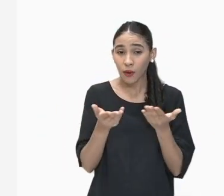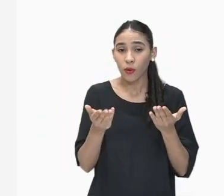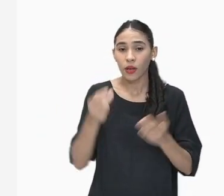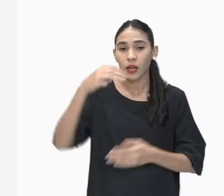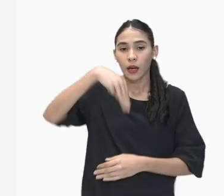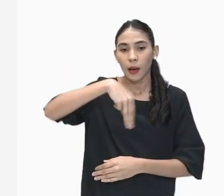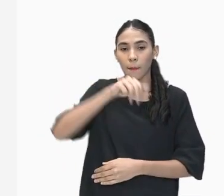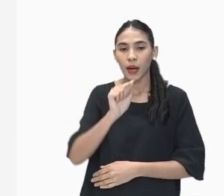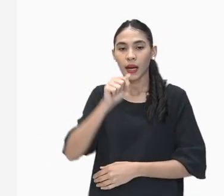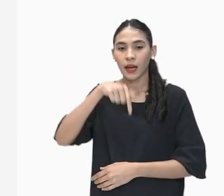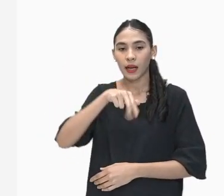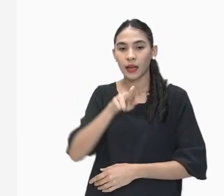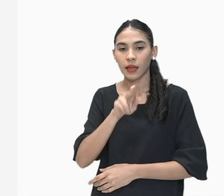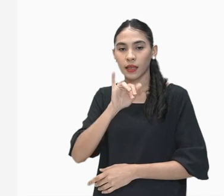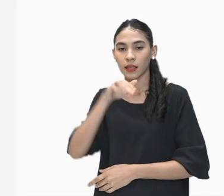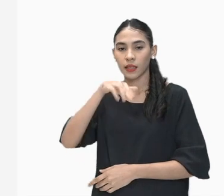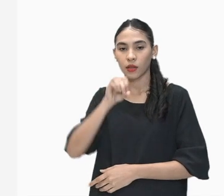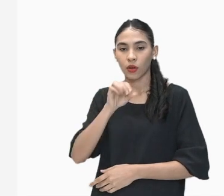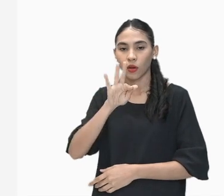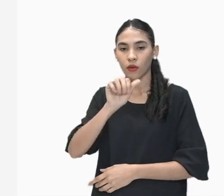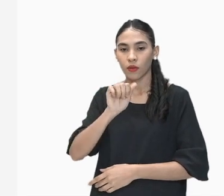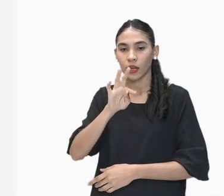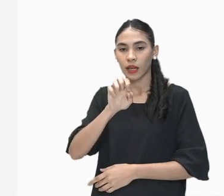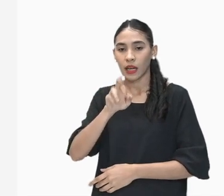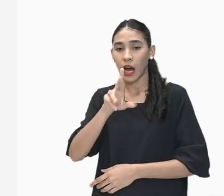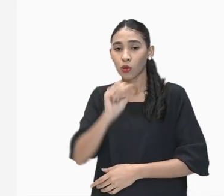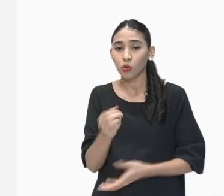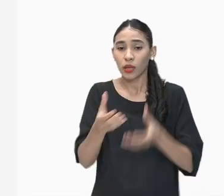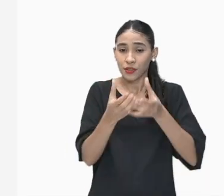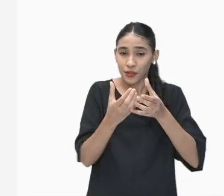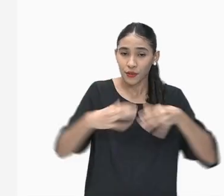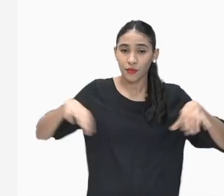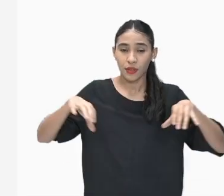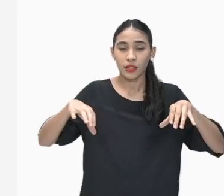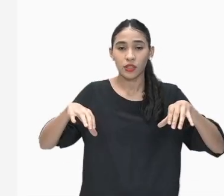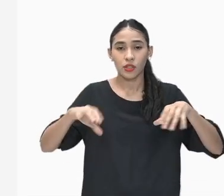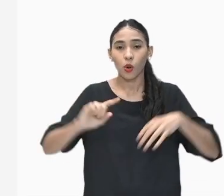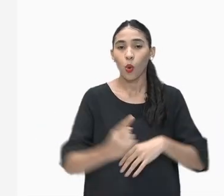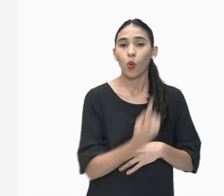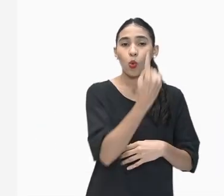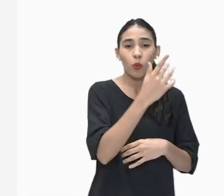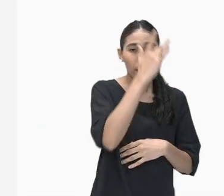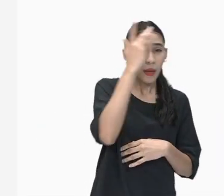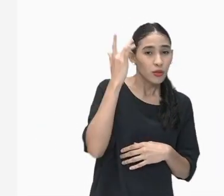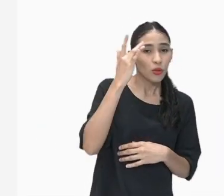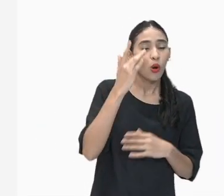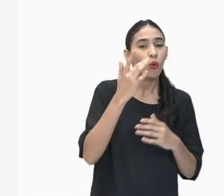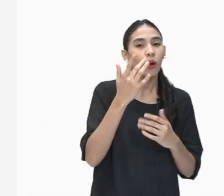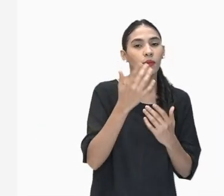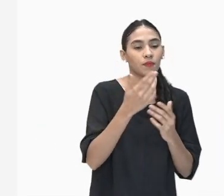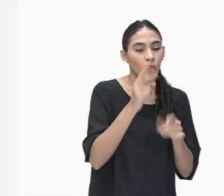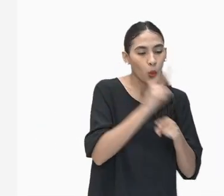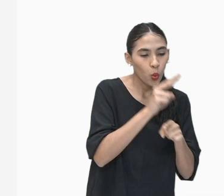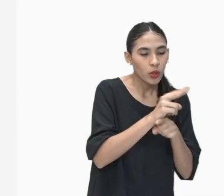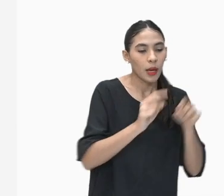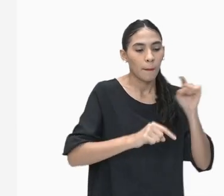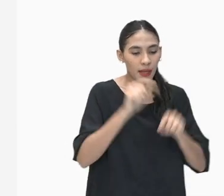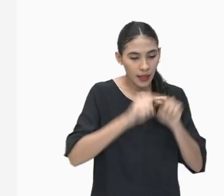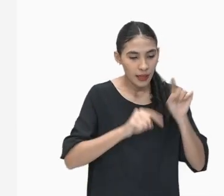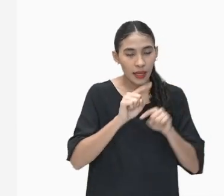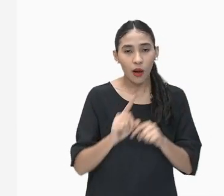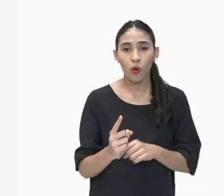de tarefas. Uma pessoa vai fazer o corte do couro, o outro vai fazer o molde, o outro